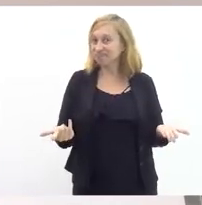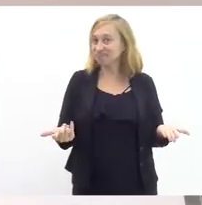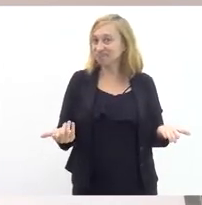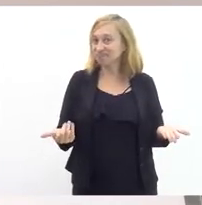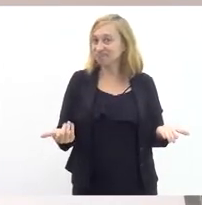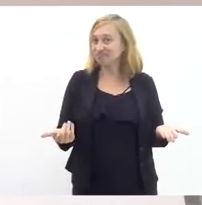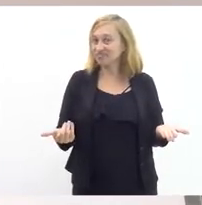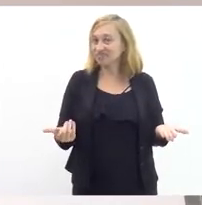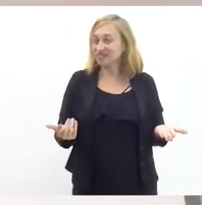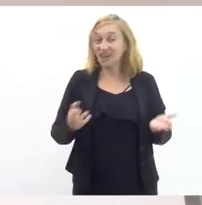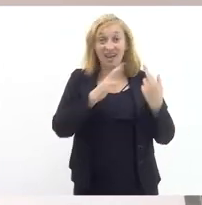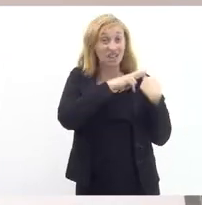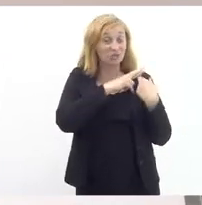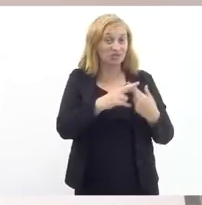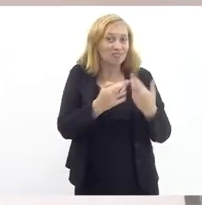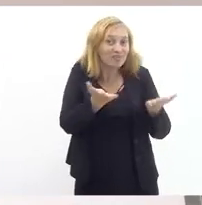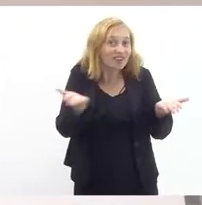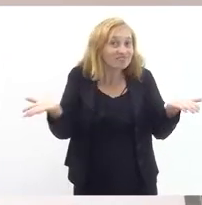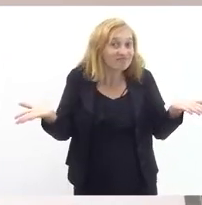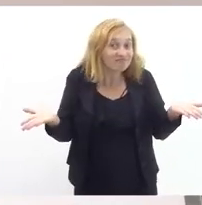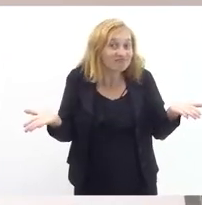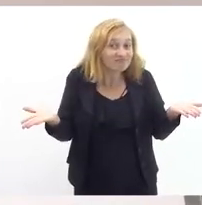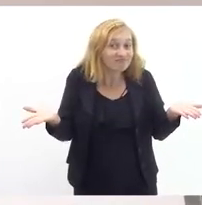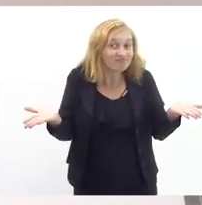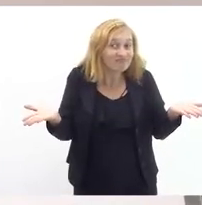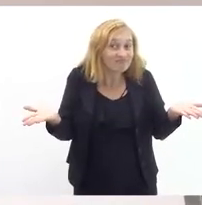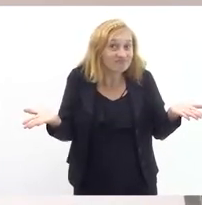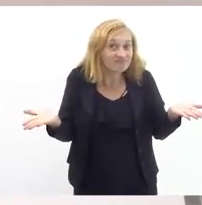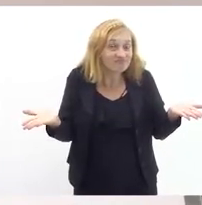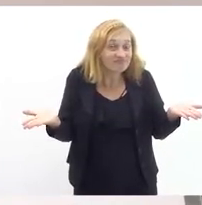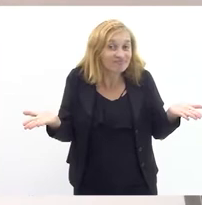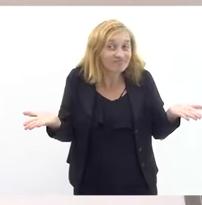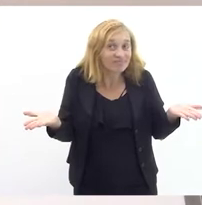Essas são as responsabilidades.